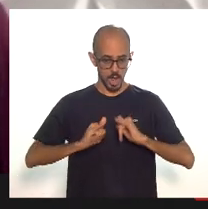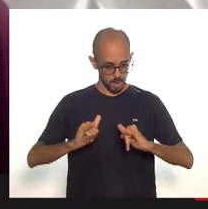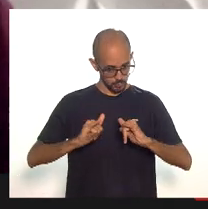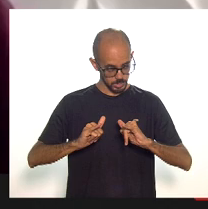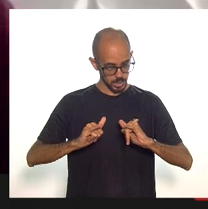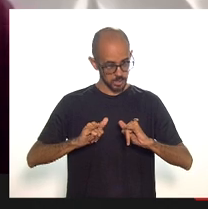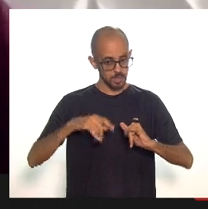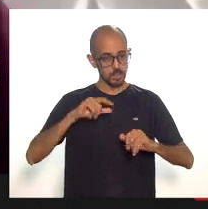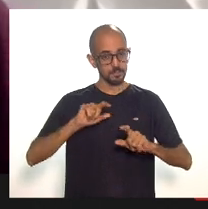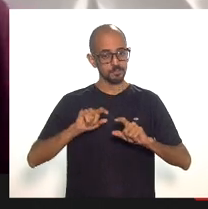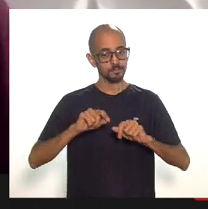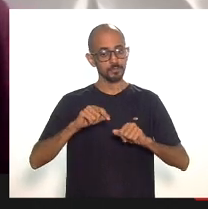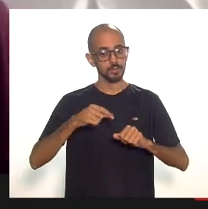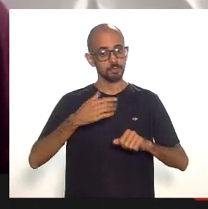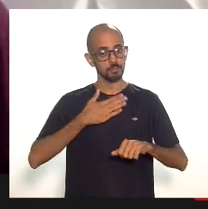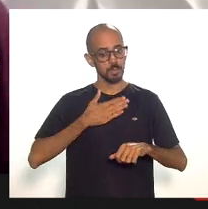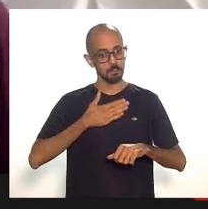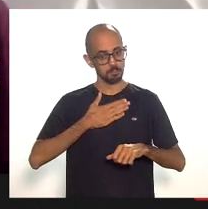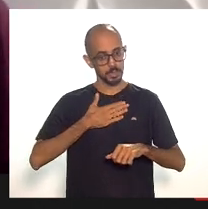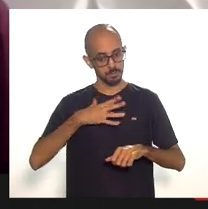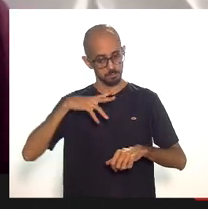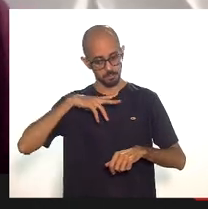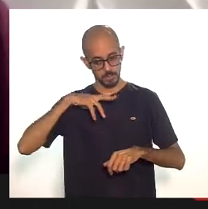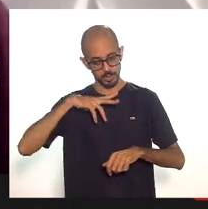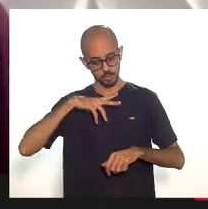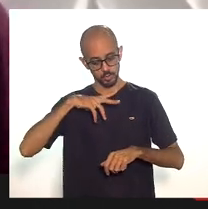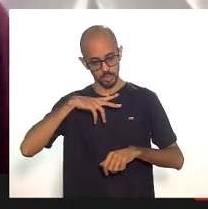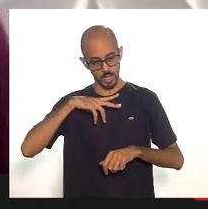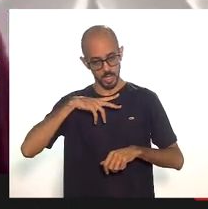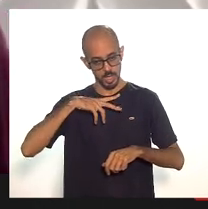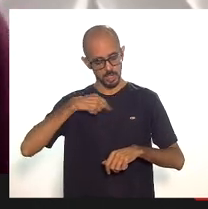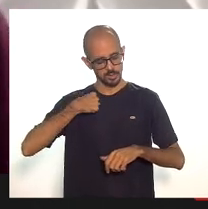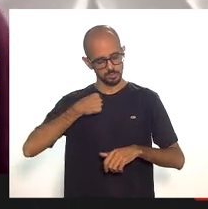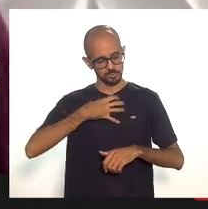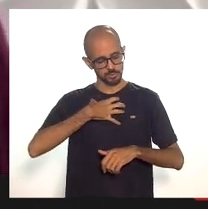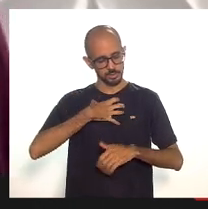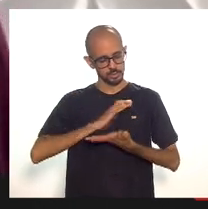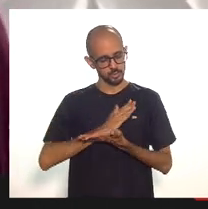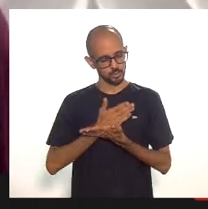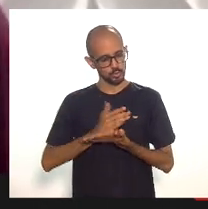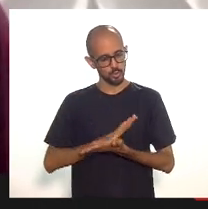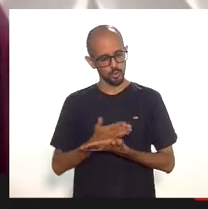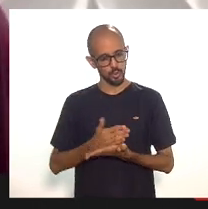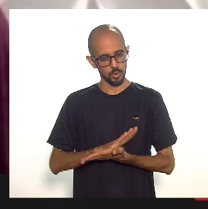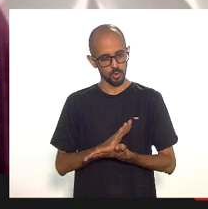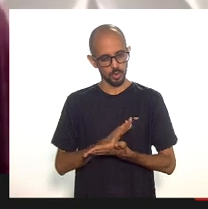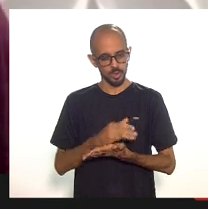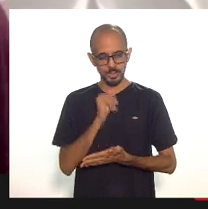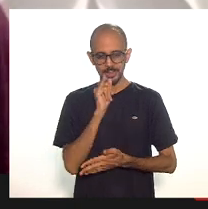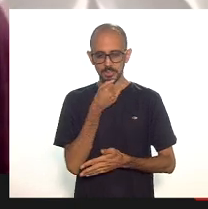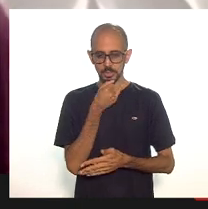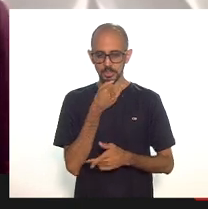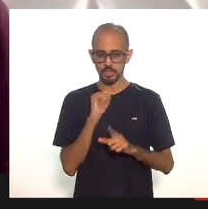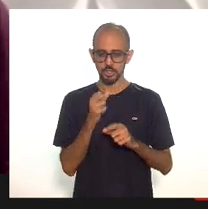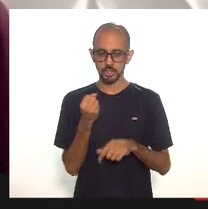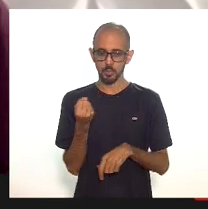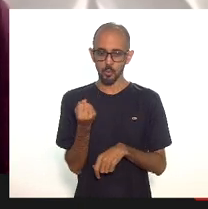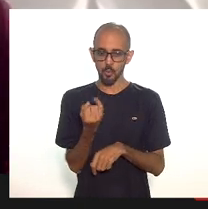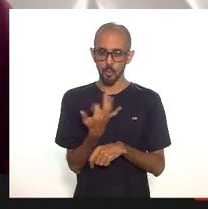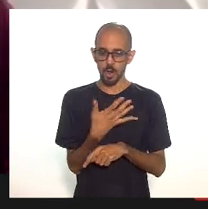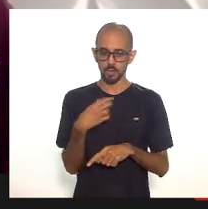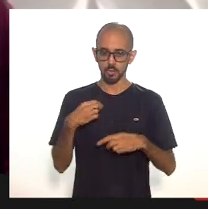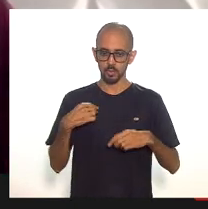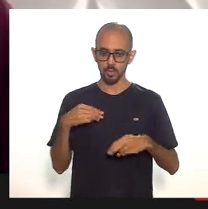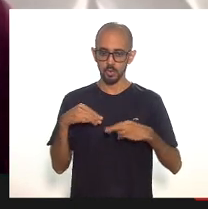que me causa, em particular, um desconforto e um aborrecimento quando o Ministério